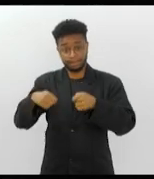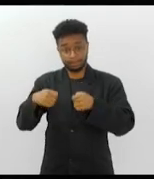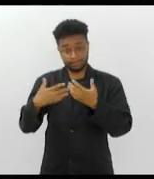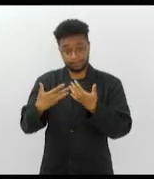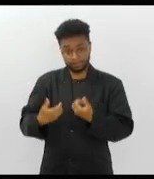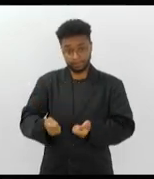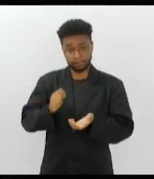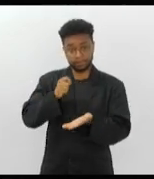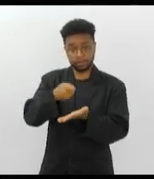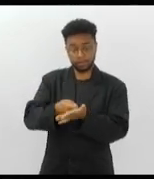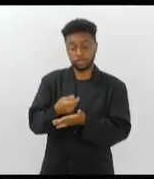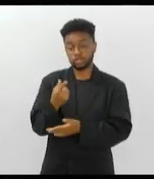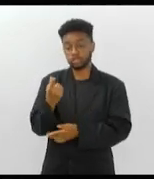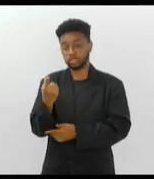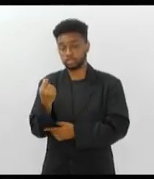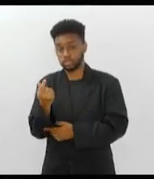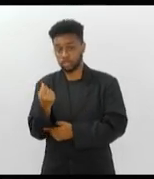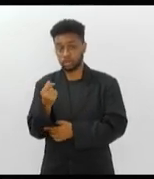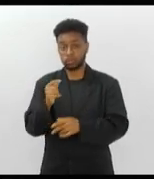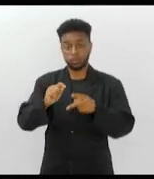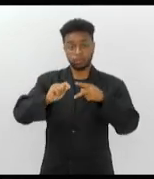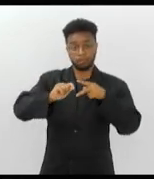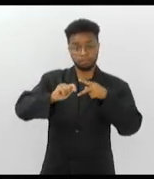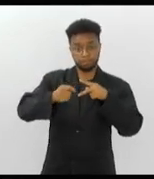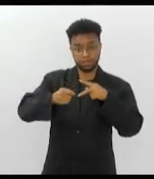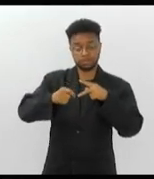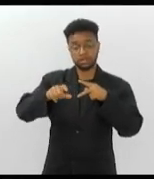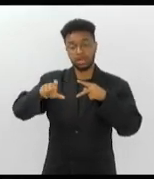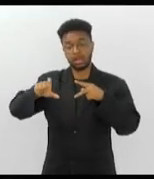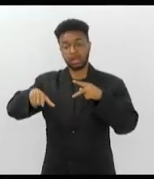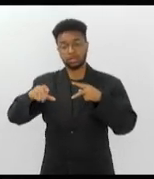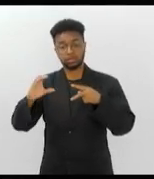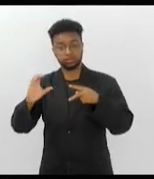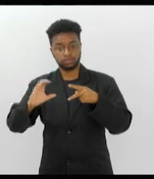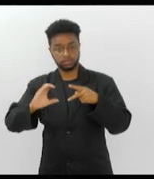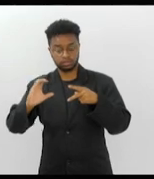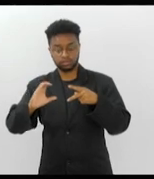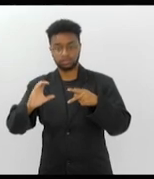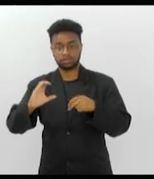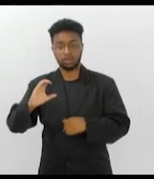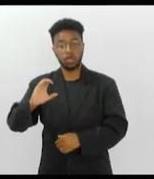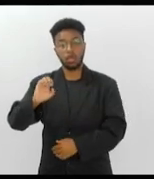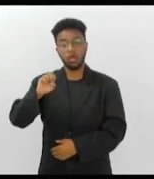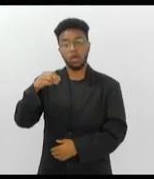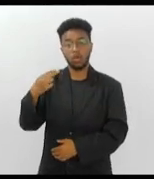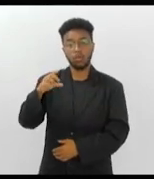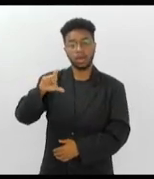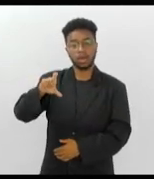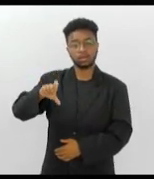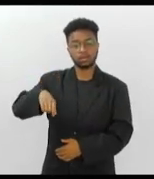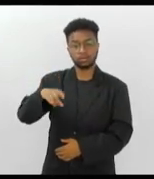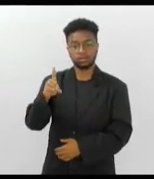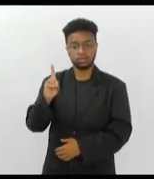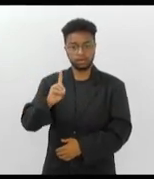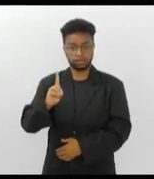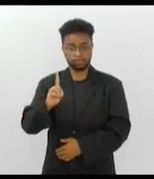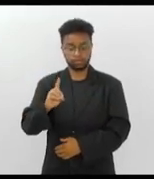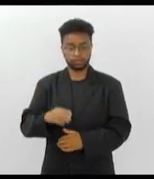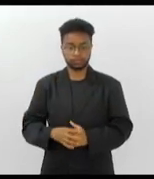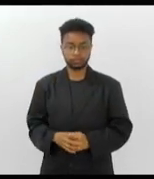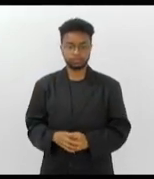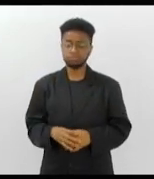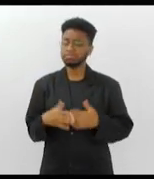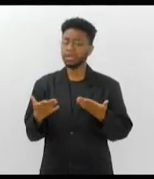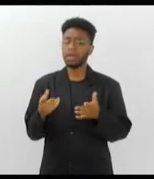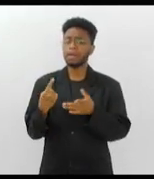em dinheiro, em Pix, em cartão de crédito ou cartão de débito. Por